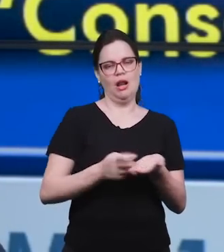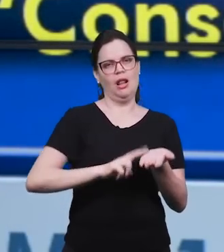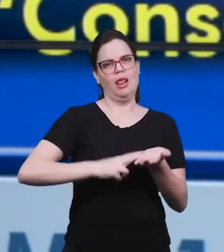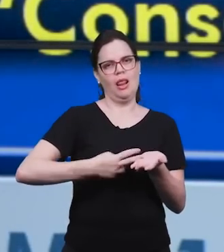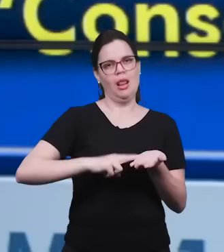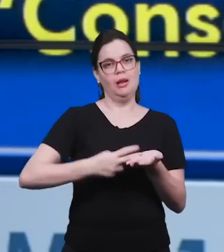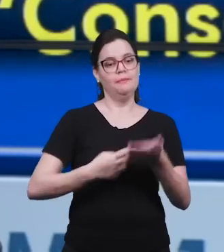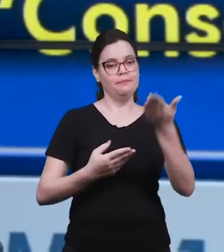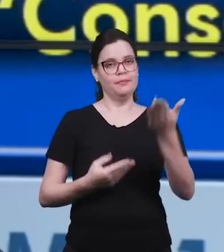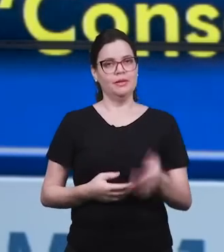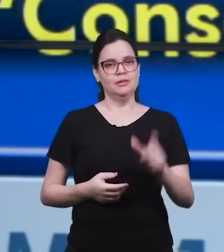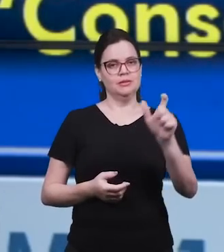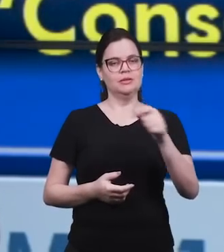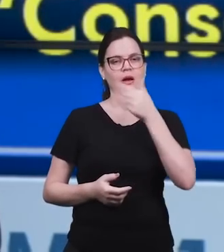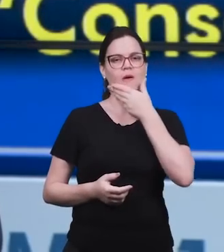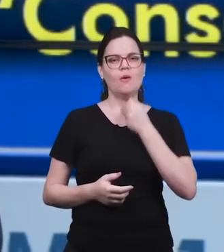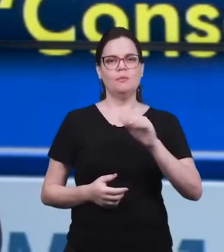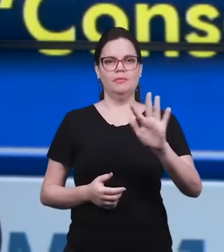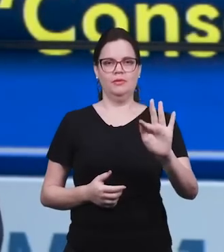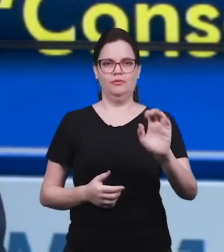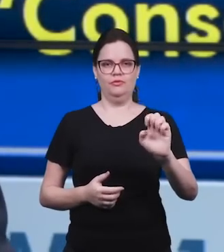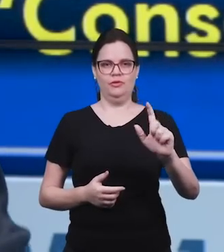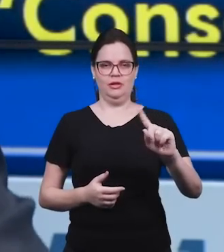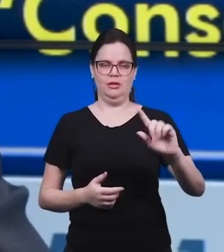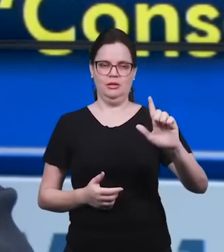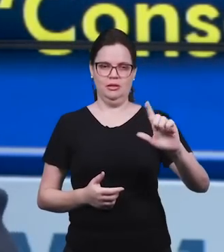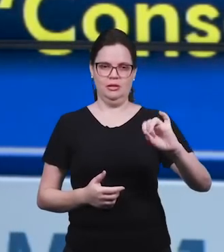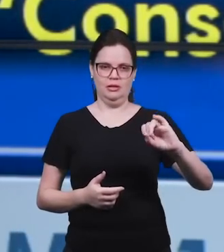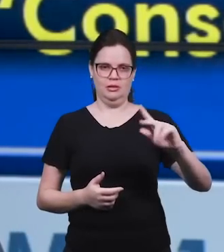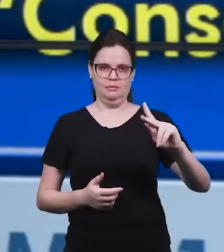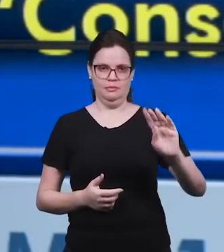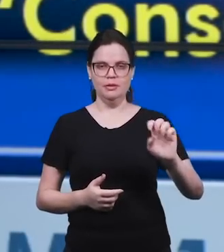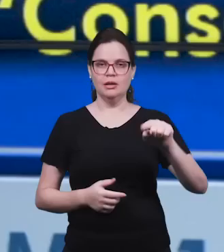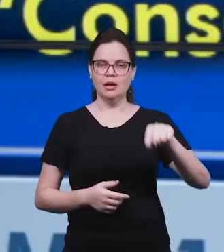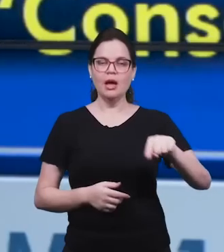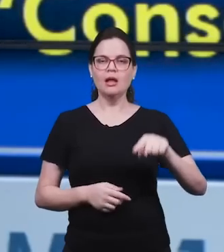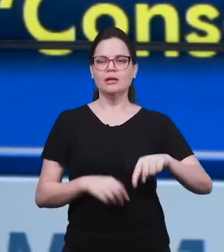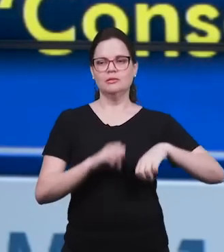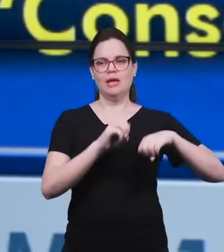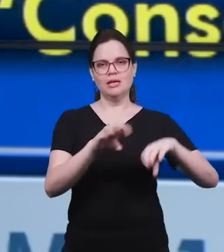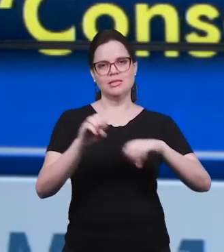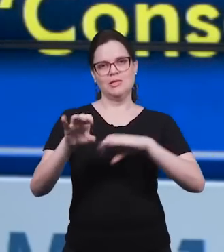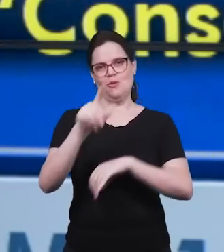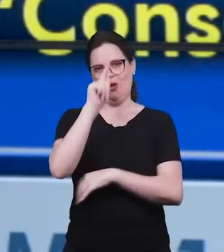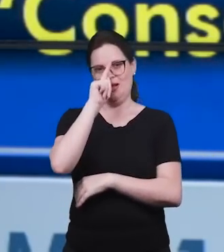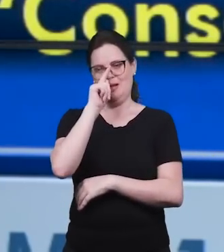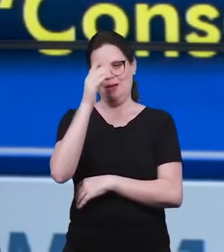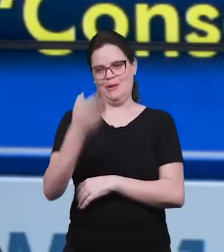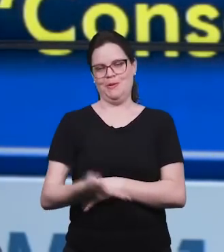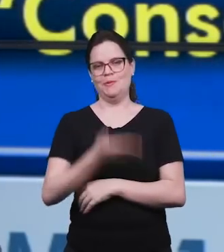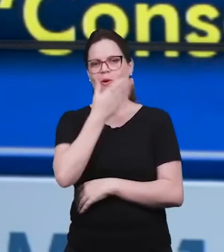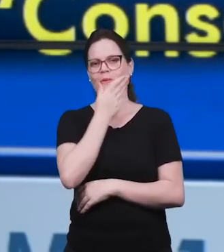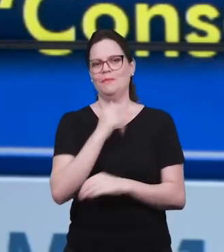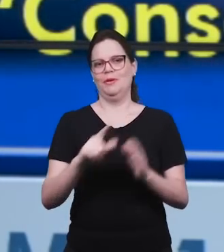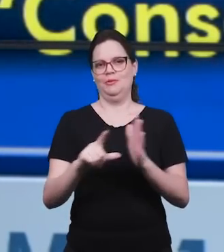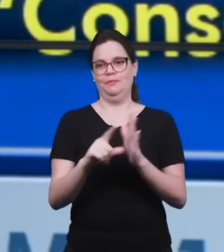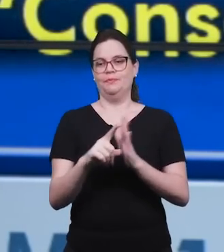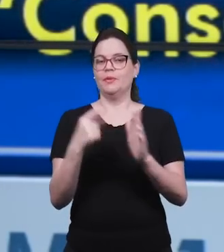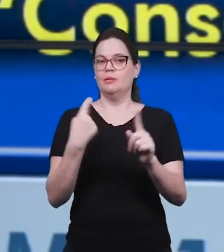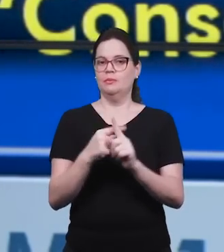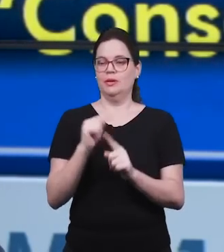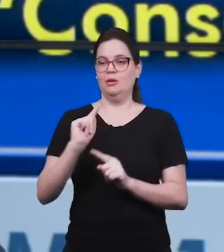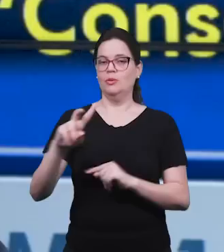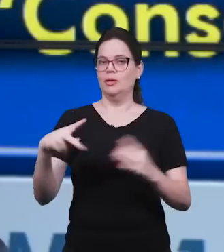Philippe Melanchthon que foi o professor dele. Né? E nós vemos que esse Philippe Melanchthon, ele, depois que